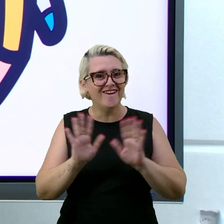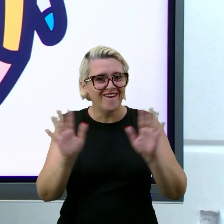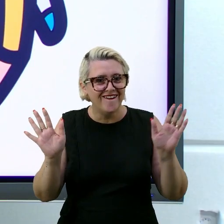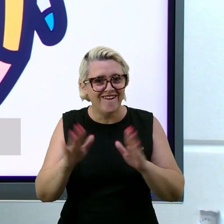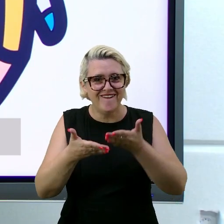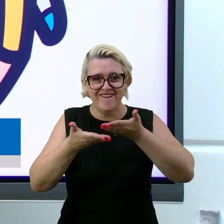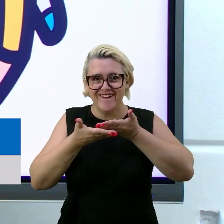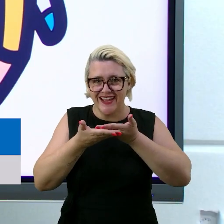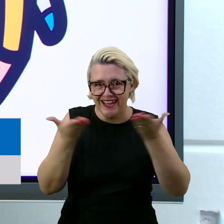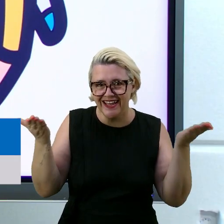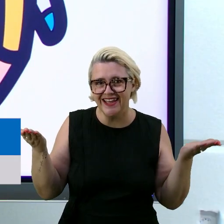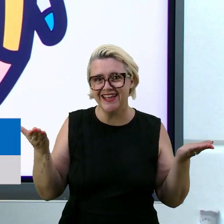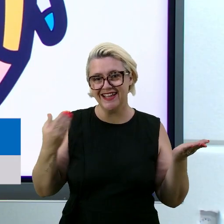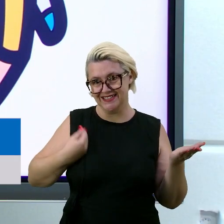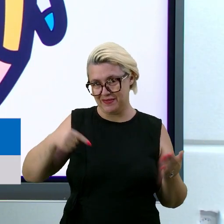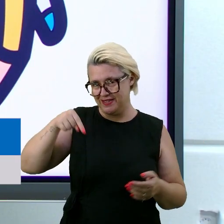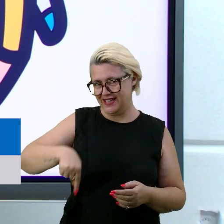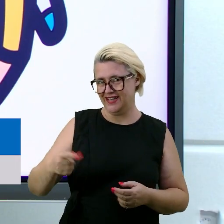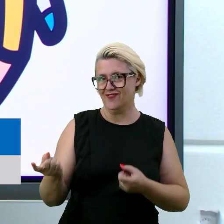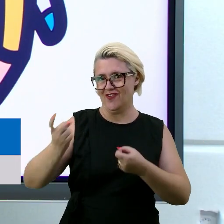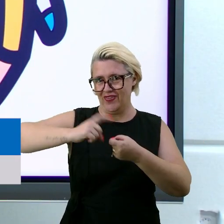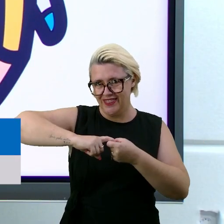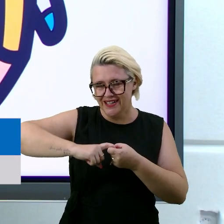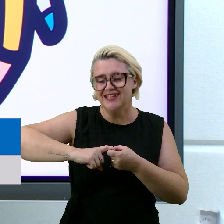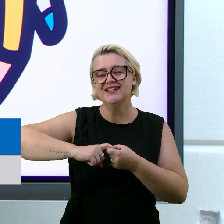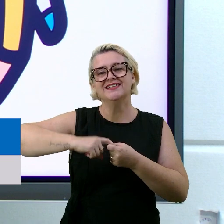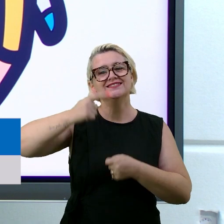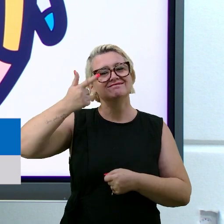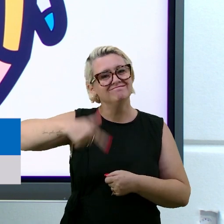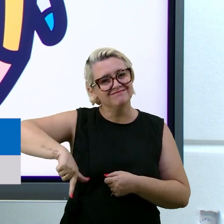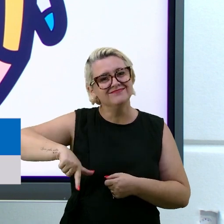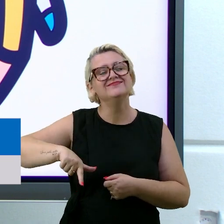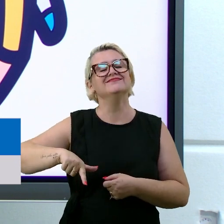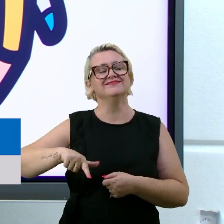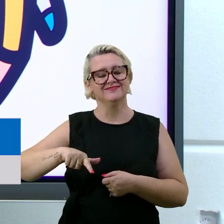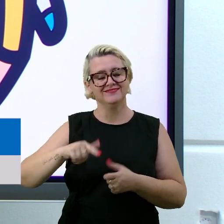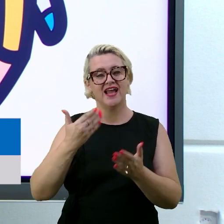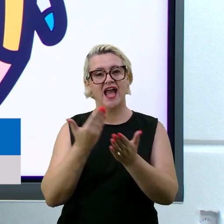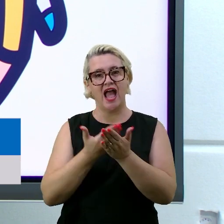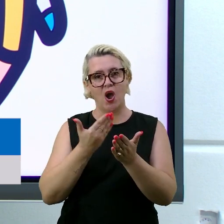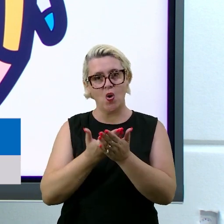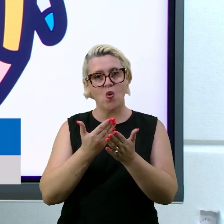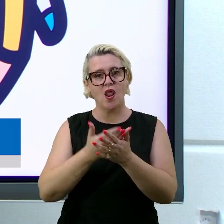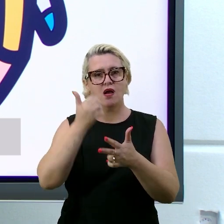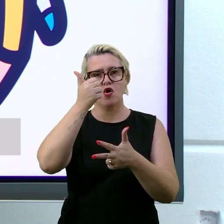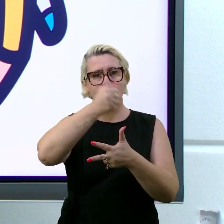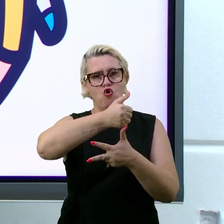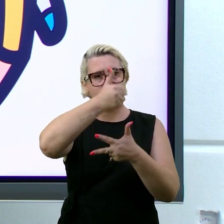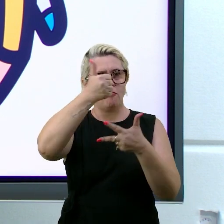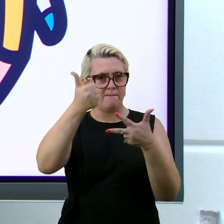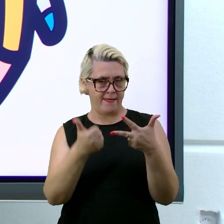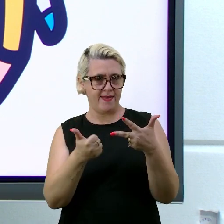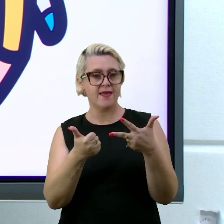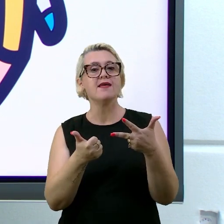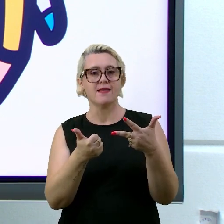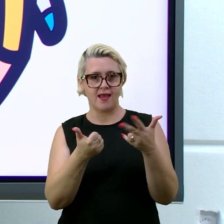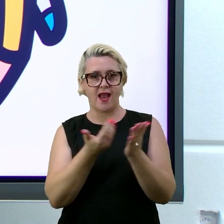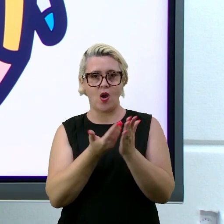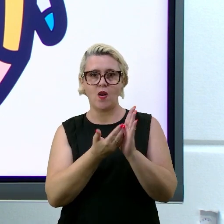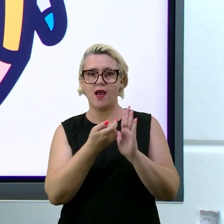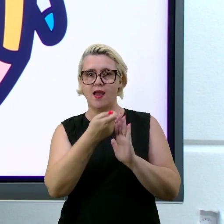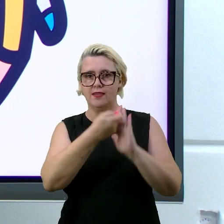Oi, pessoal! Estamos aqui de volta com mais uma aula do Goiás Bem no Enem, aula de redação